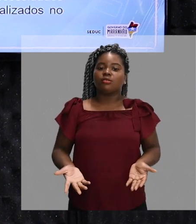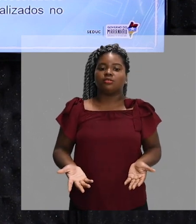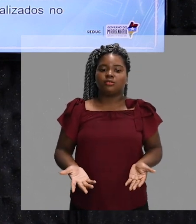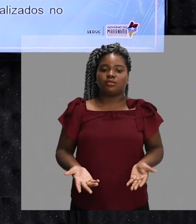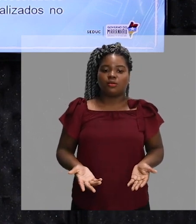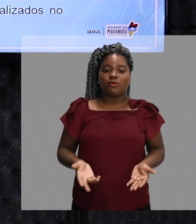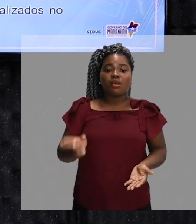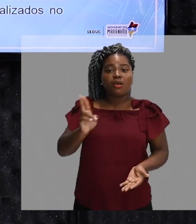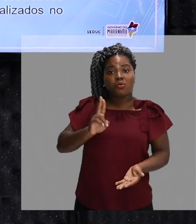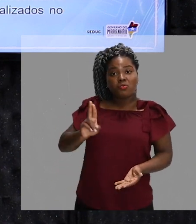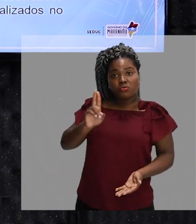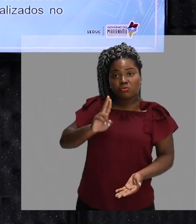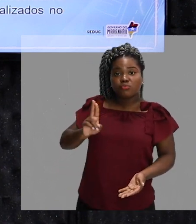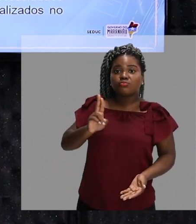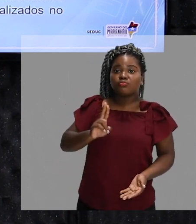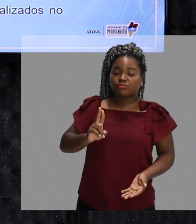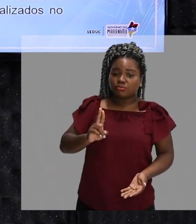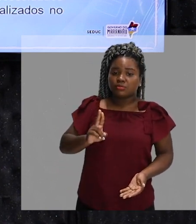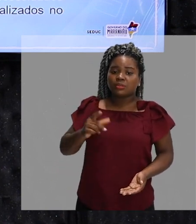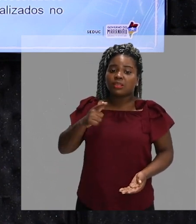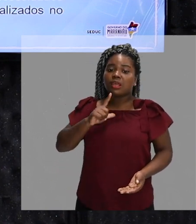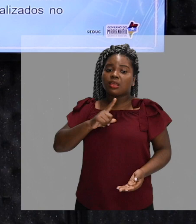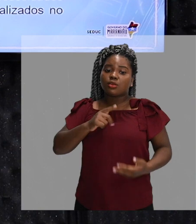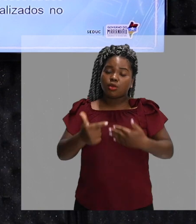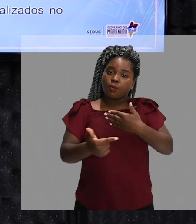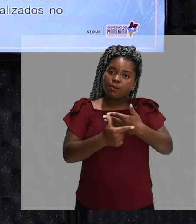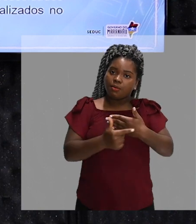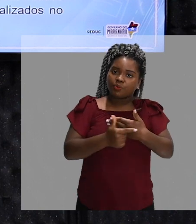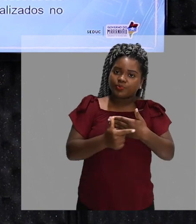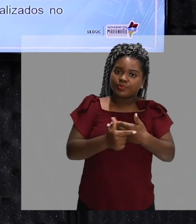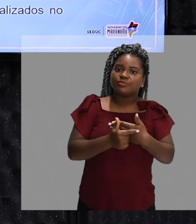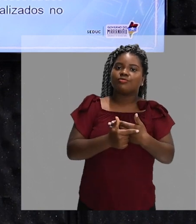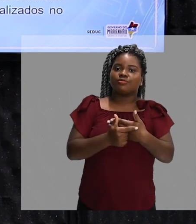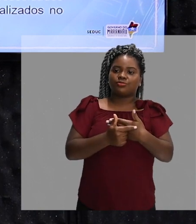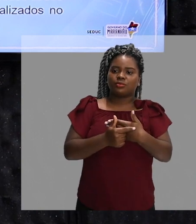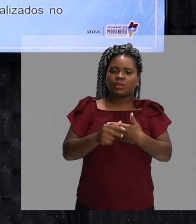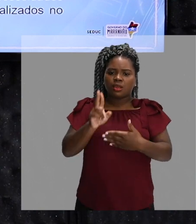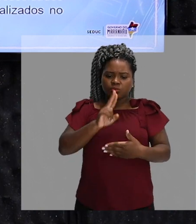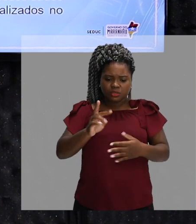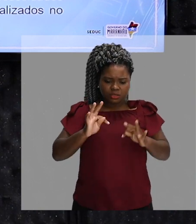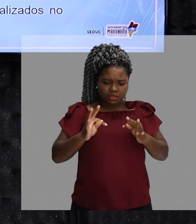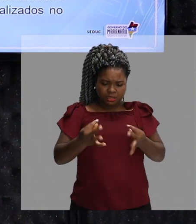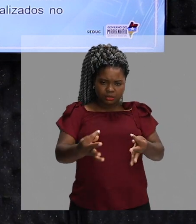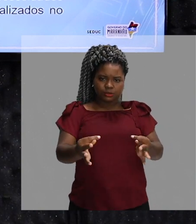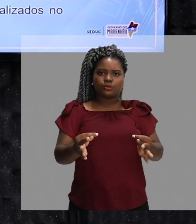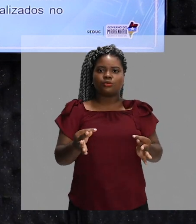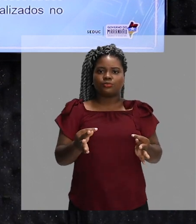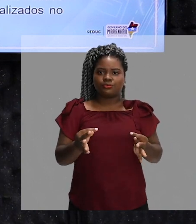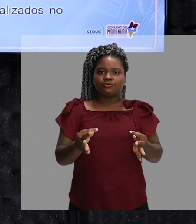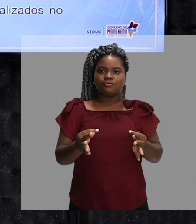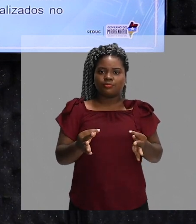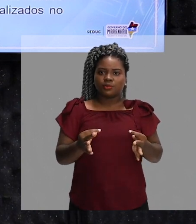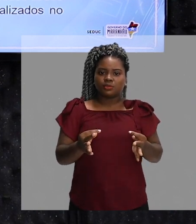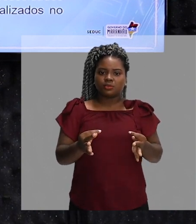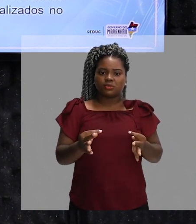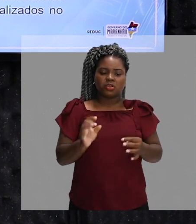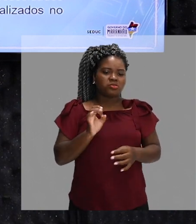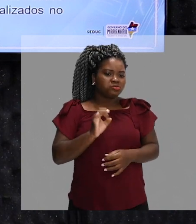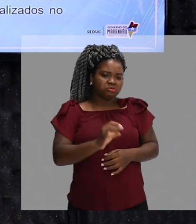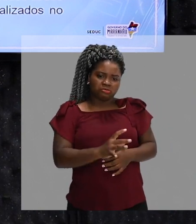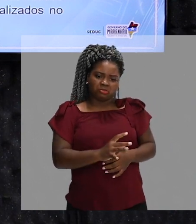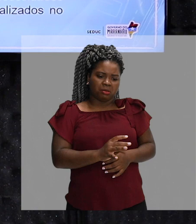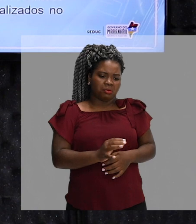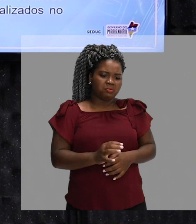analisar o espaço, tem uma finalidade. Não se usa essas tecnologias que eu vou falar no decorrer da aula apenas porque se